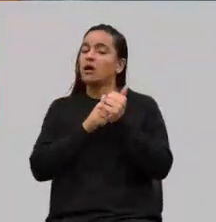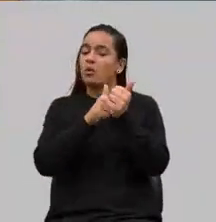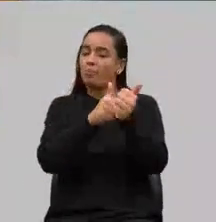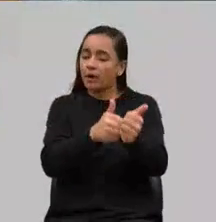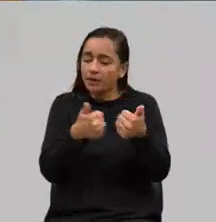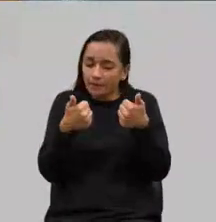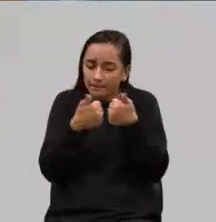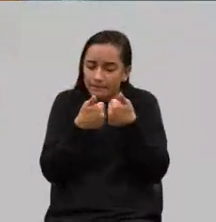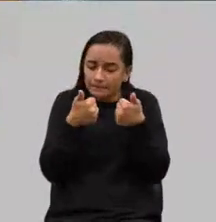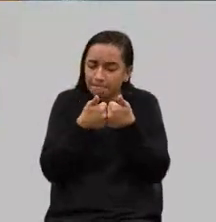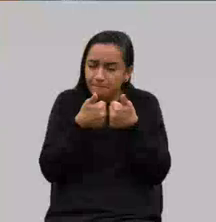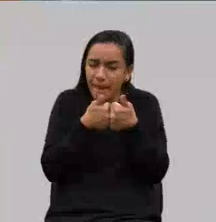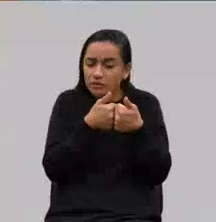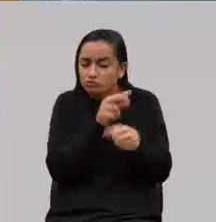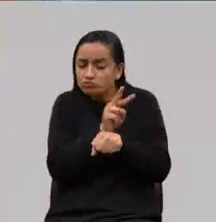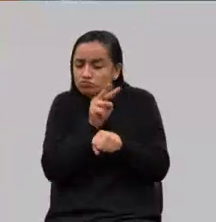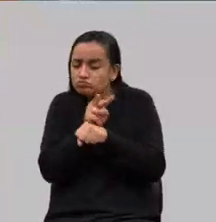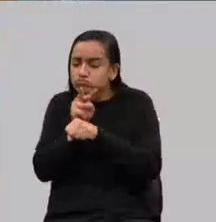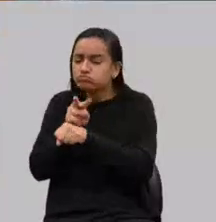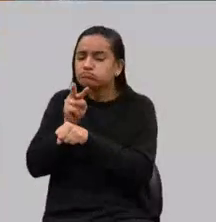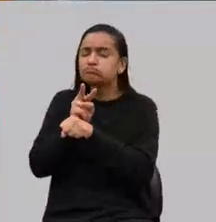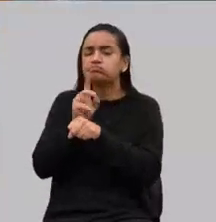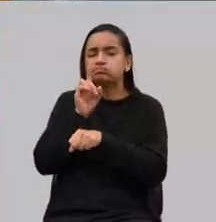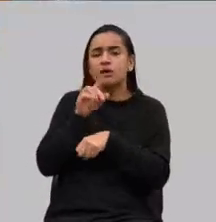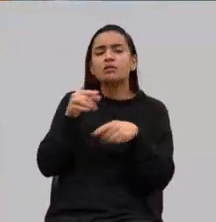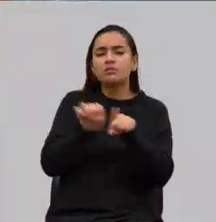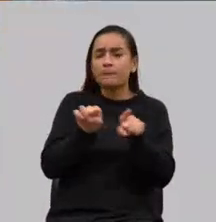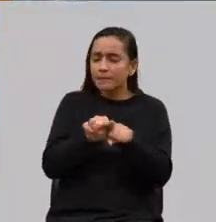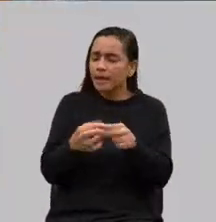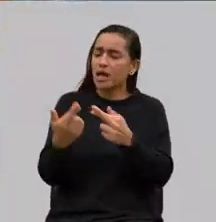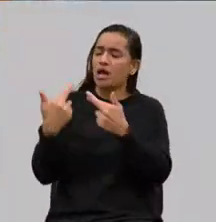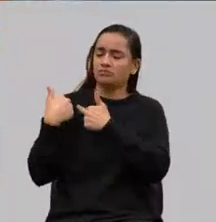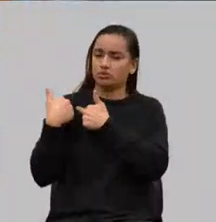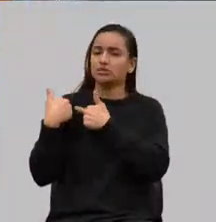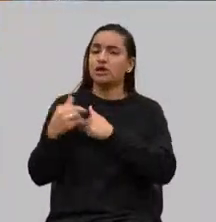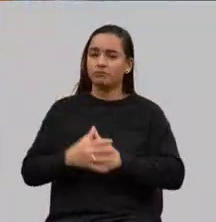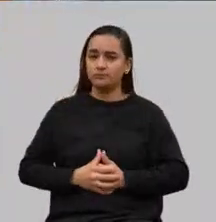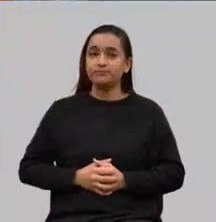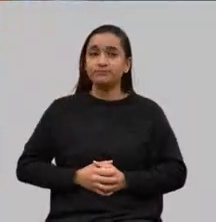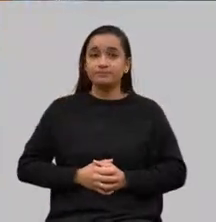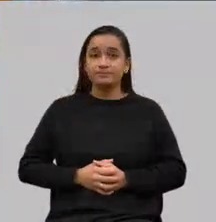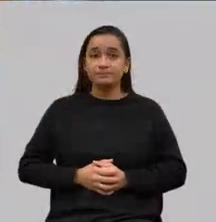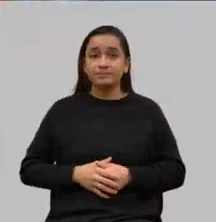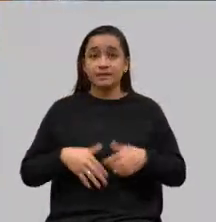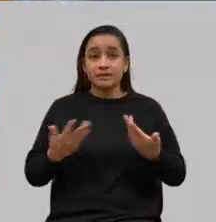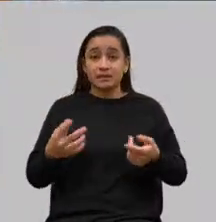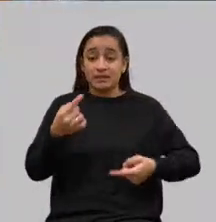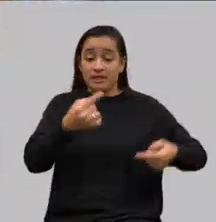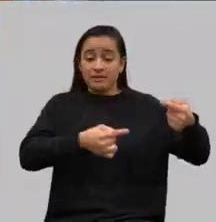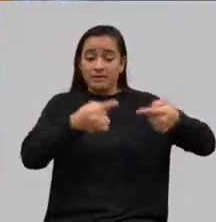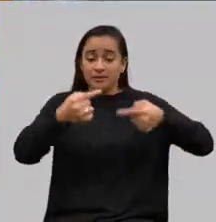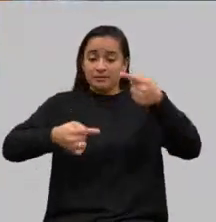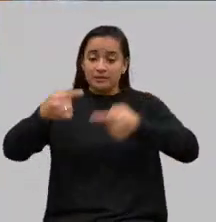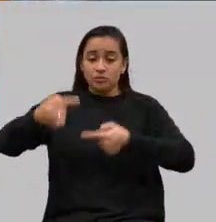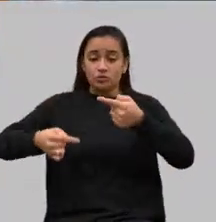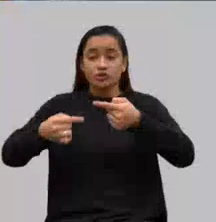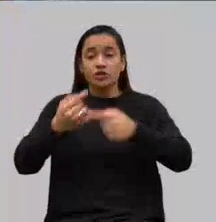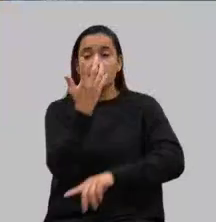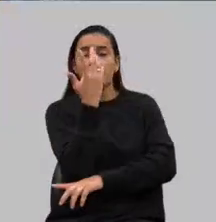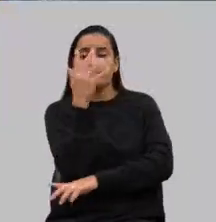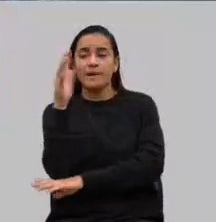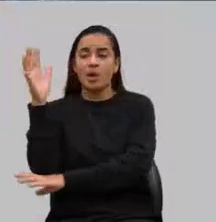rígida e de forma muito responsável eh discutir meio ambiente e